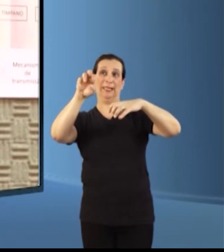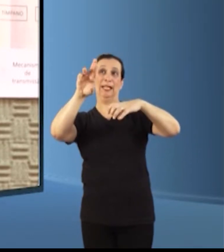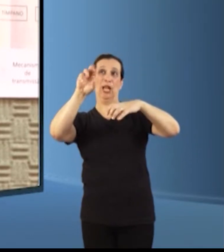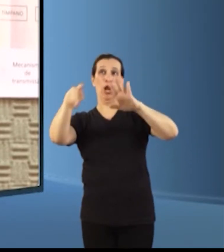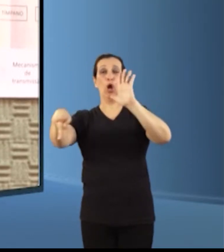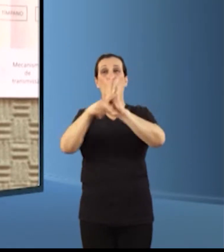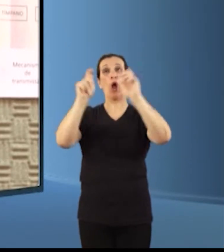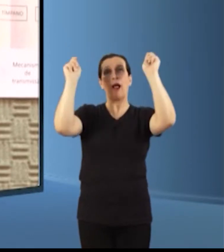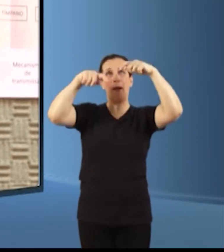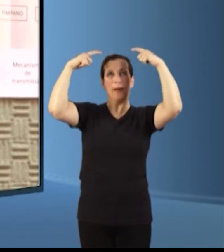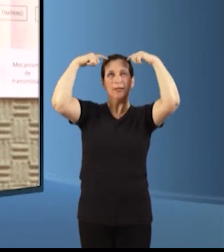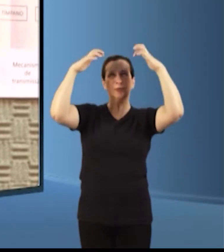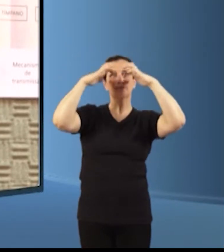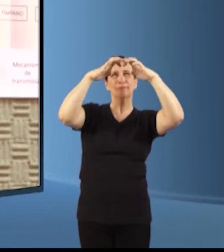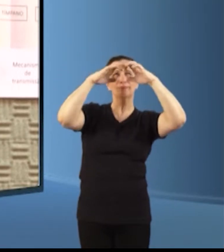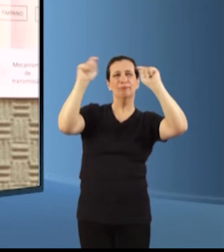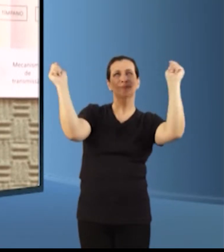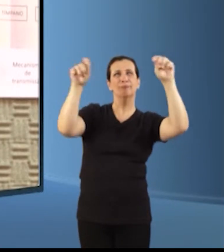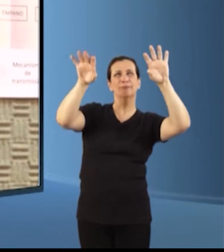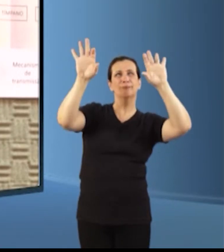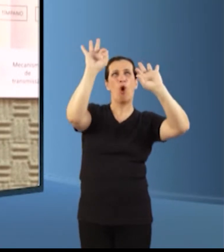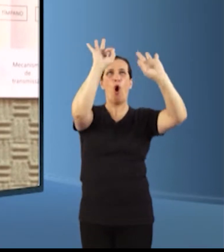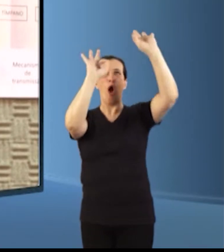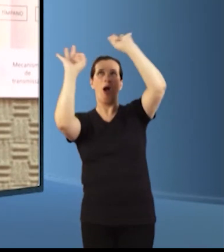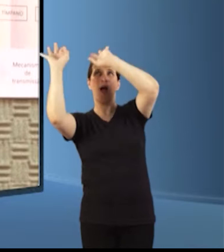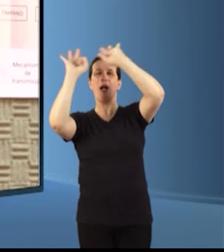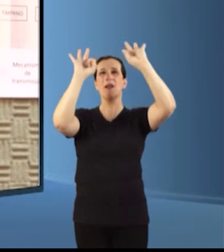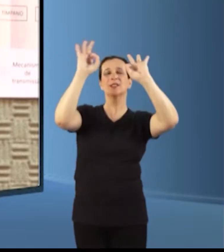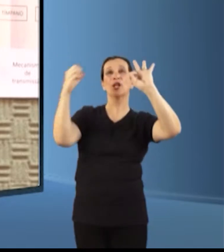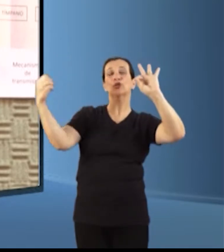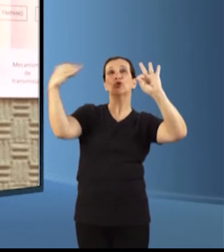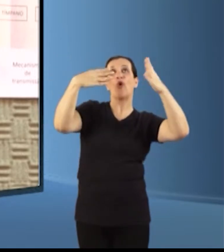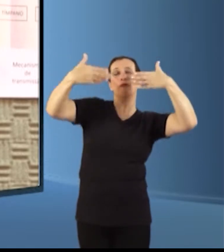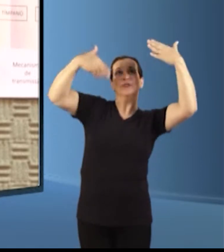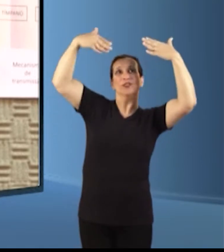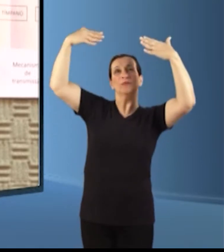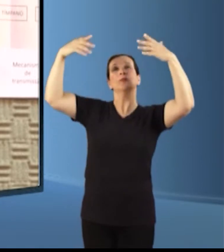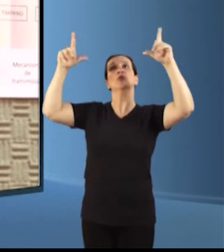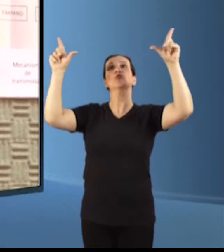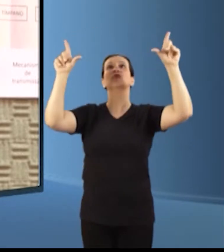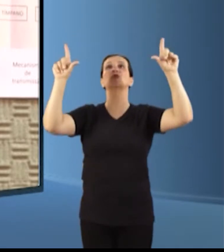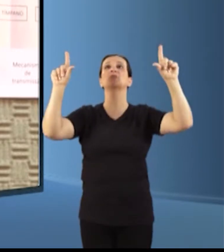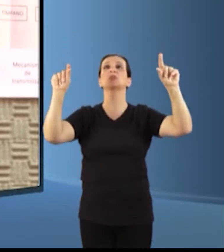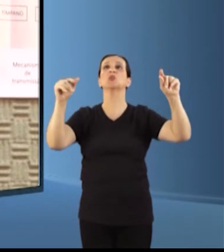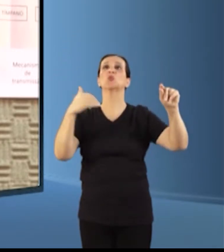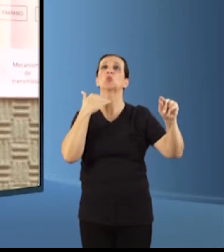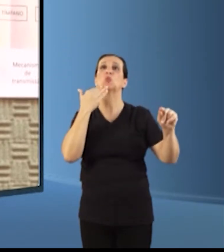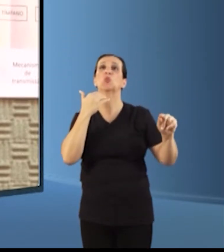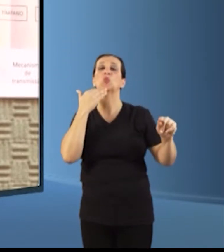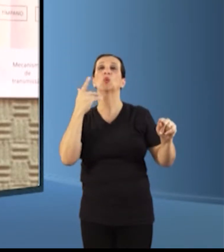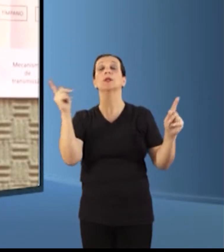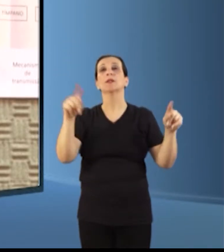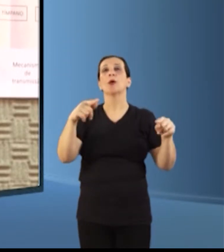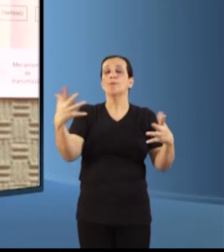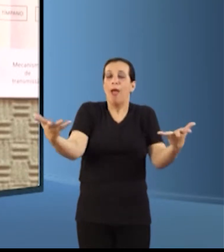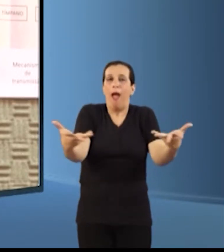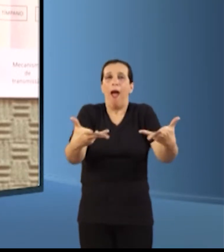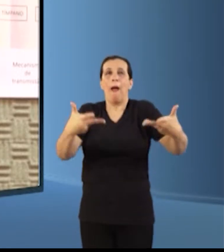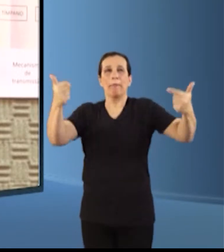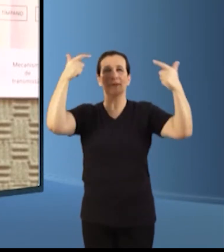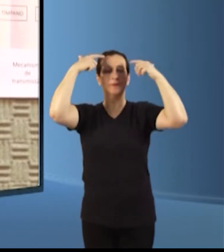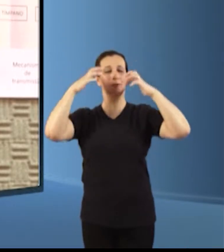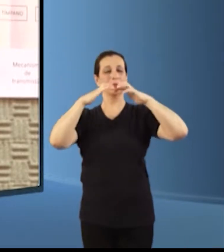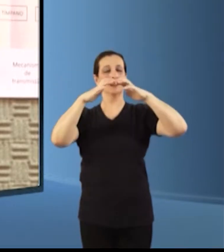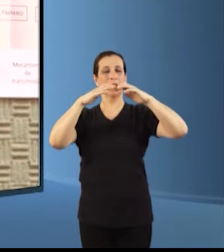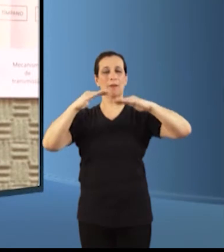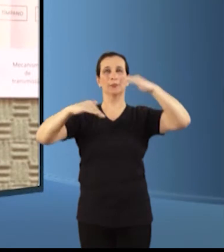plasticidade neuronal, ou seja, a capacidade que o cérebro tem de se organizar diante de novos estímulos, diminui. Então, a habilidade